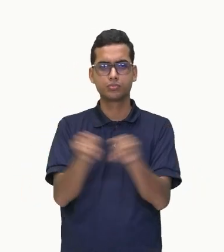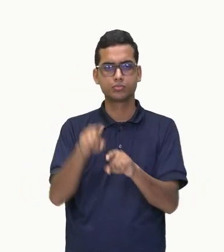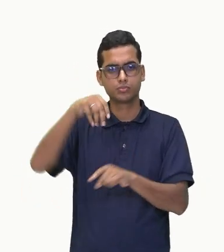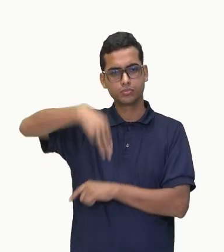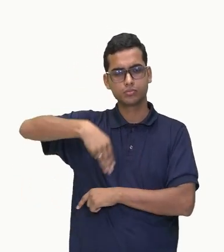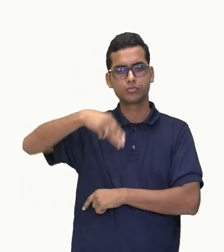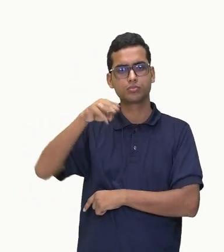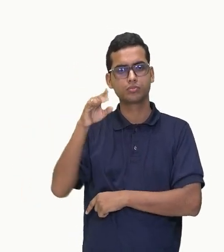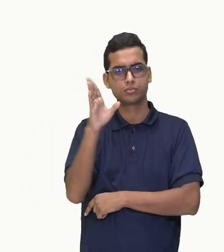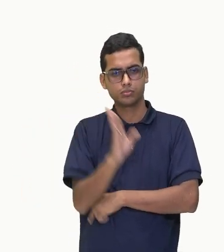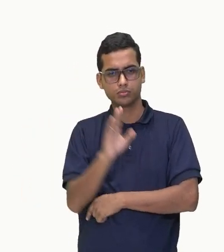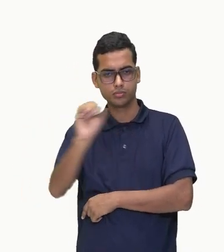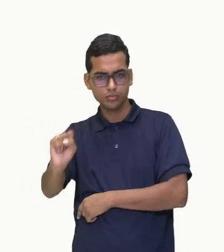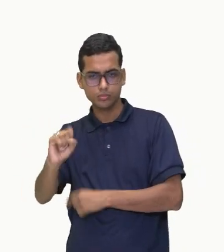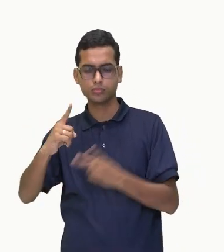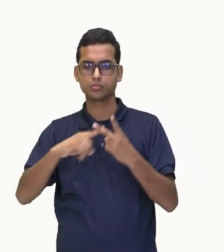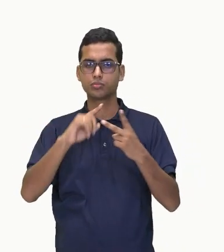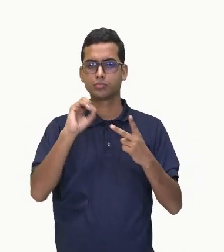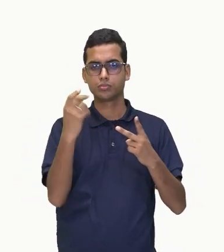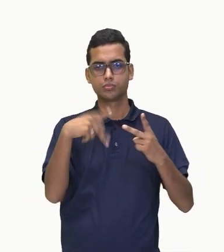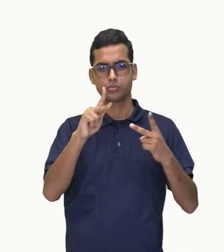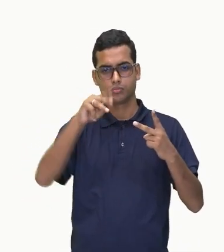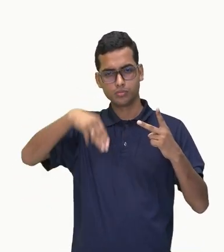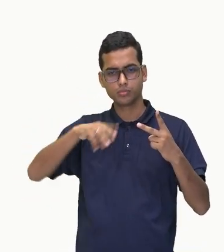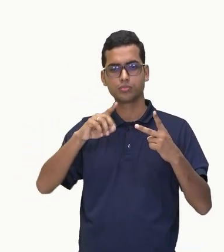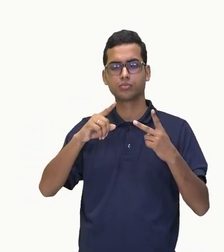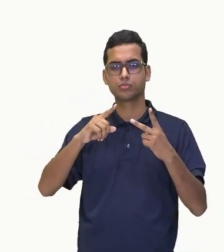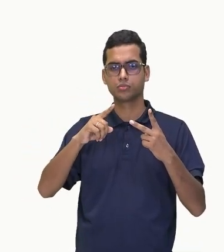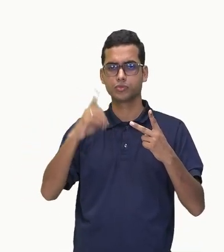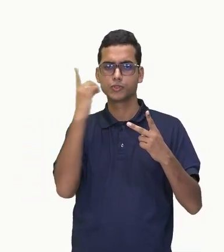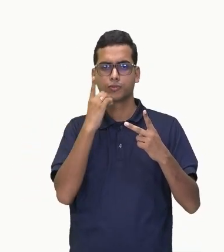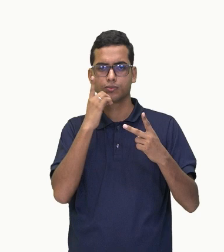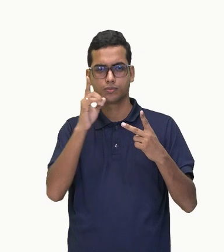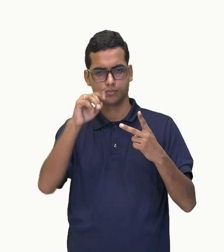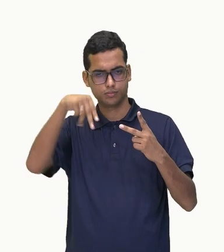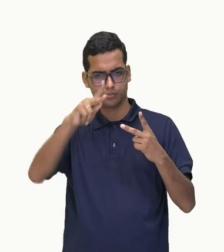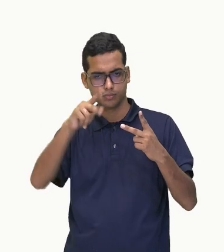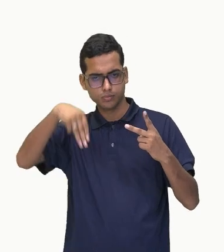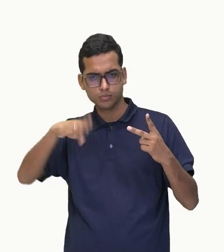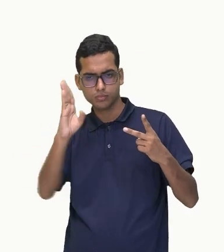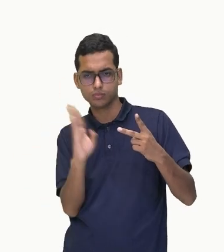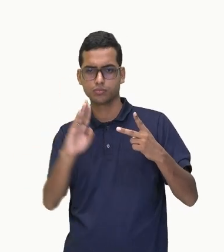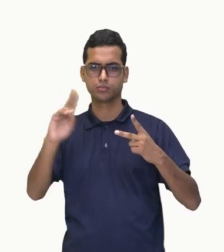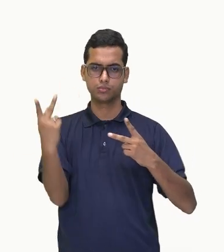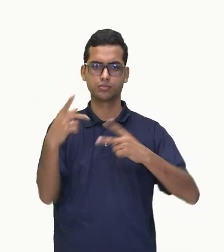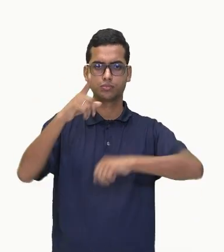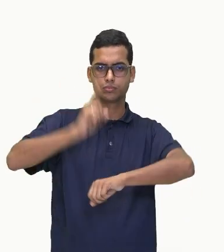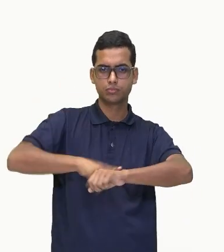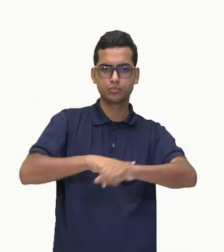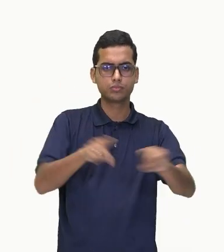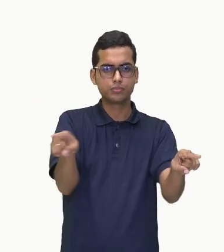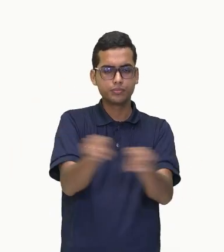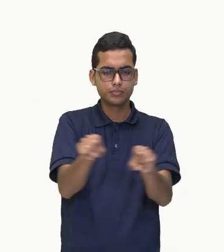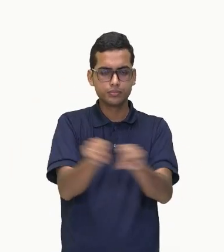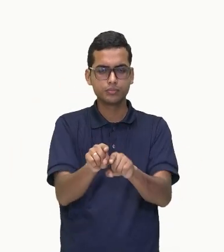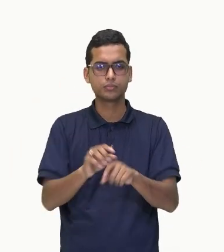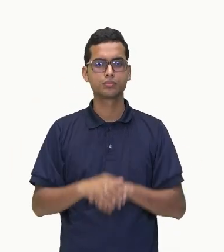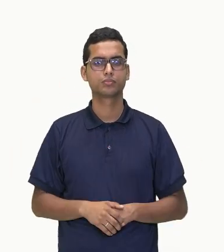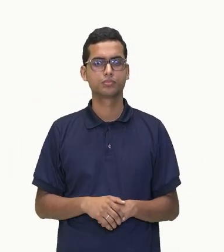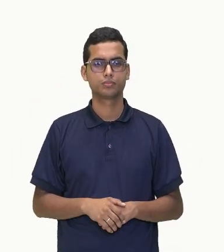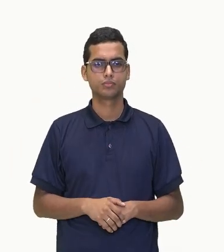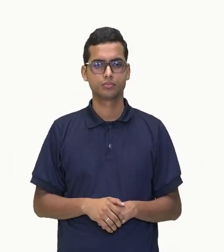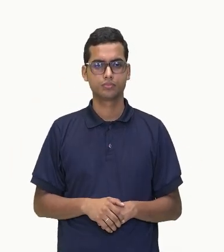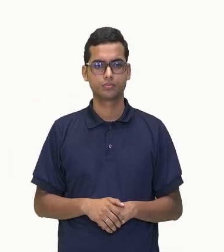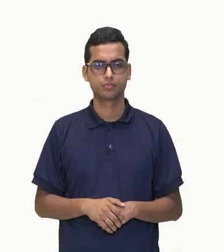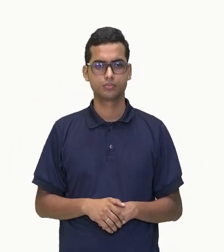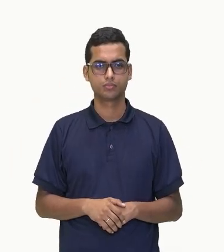por segundo com o sistema internacional, e no cotidiano, quilômetros por hora. E o T, intervalo de tempo, que é o